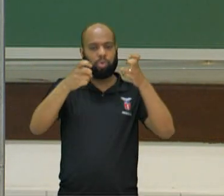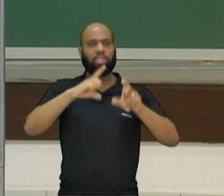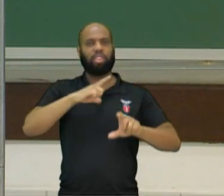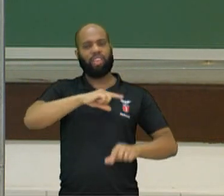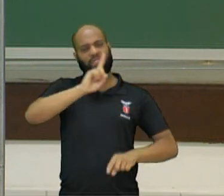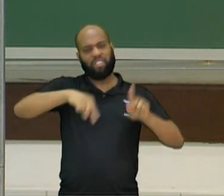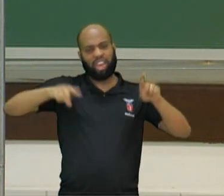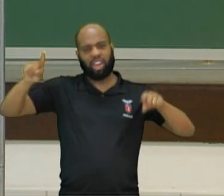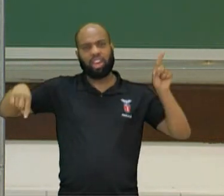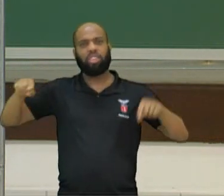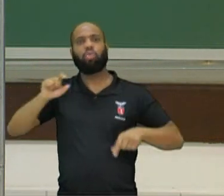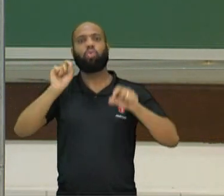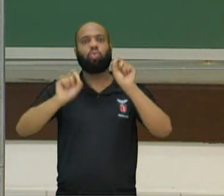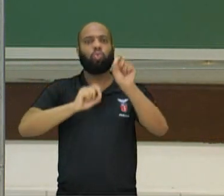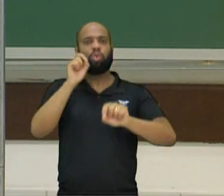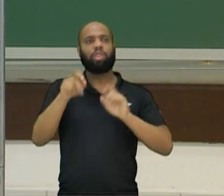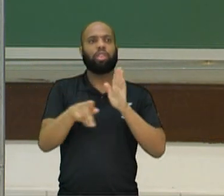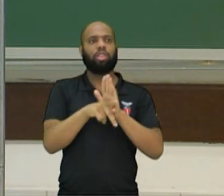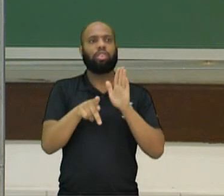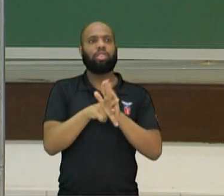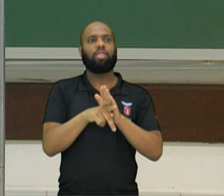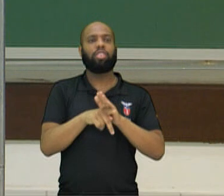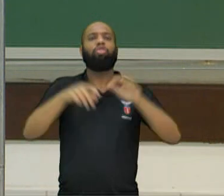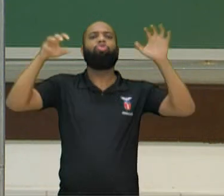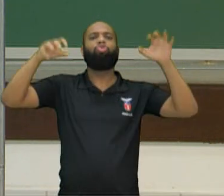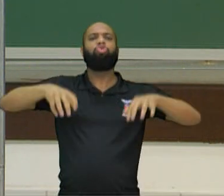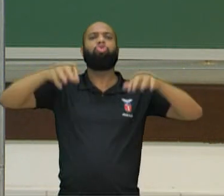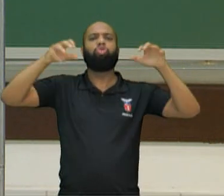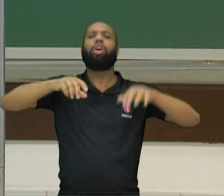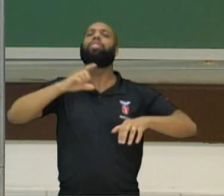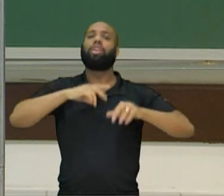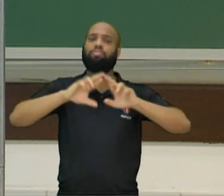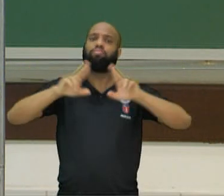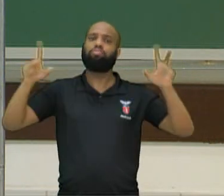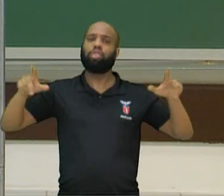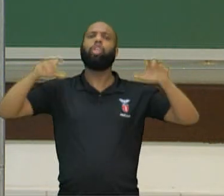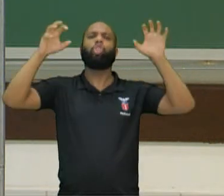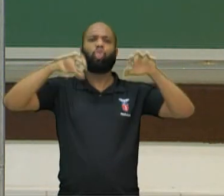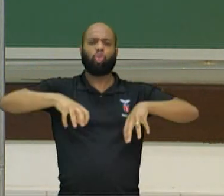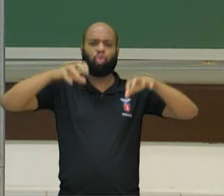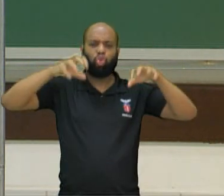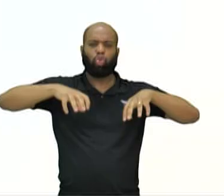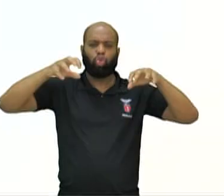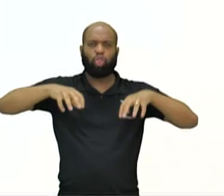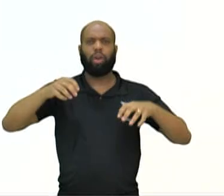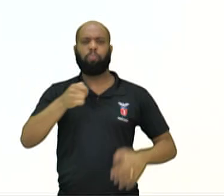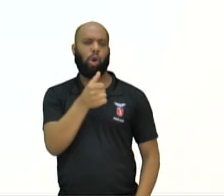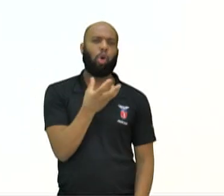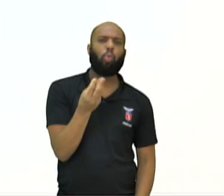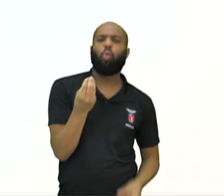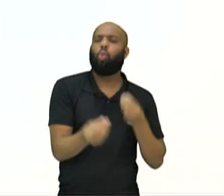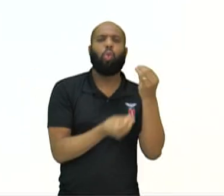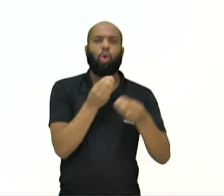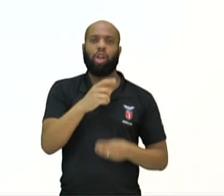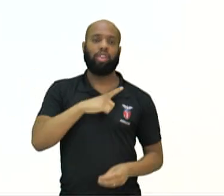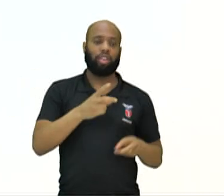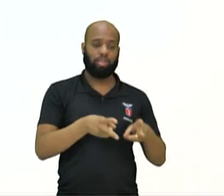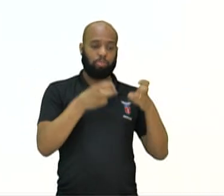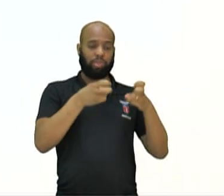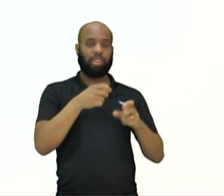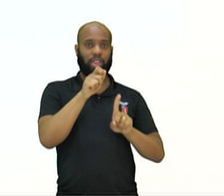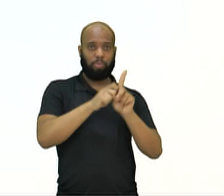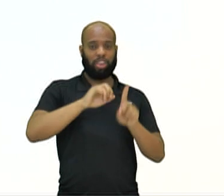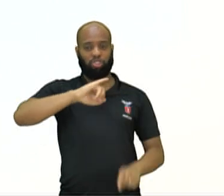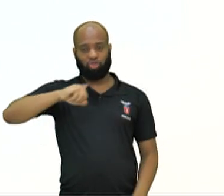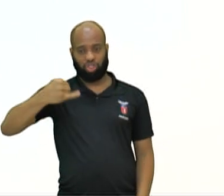grande variação é nos índices pluviométricos, ou seja, na quantidade de chuvas. Observe que nos meses de